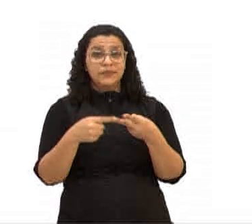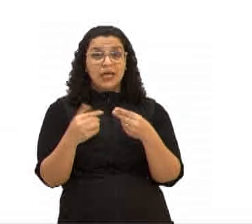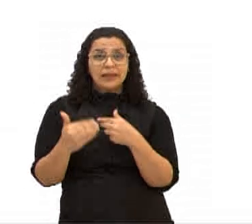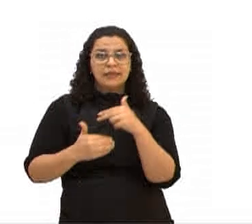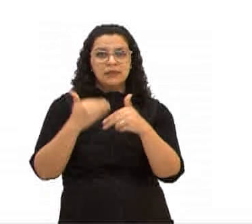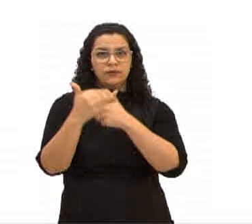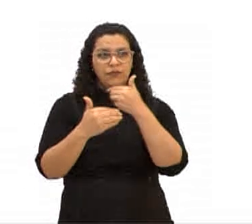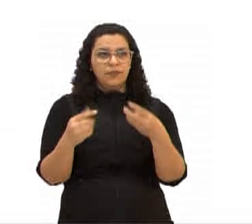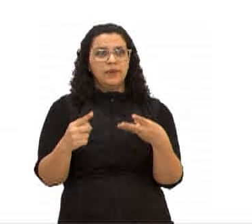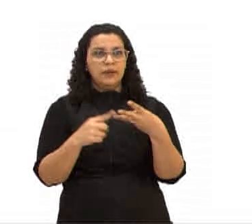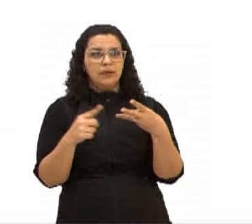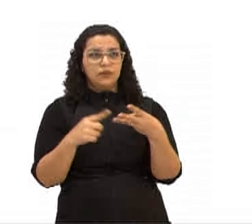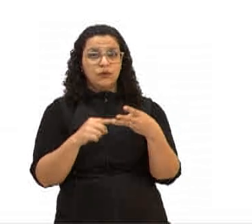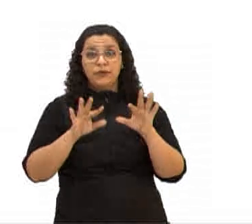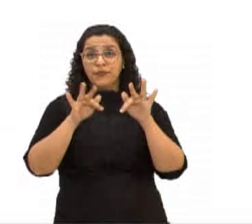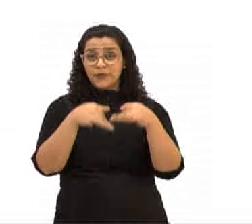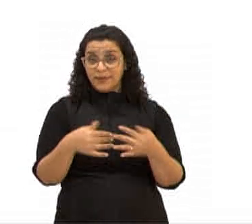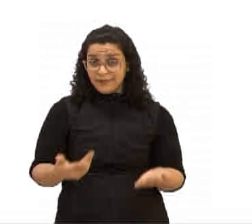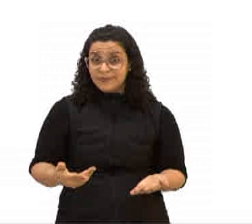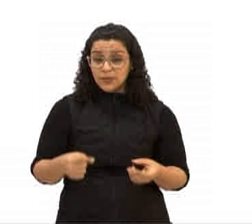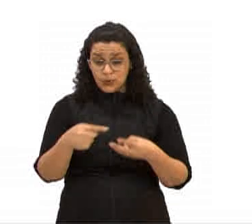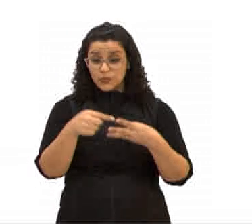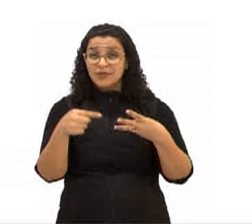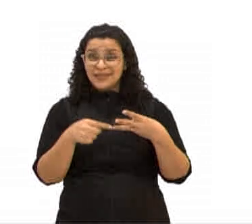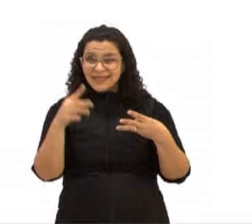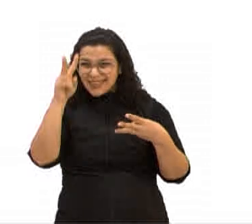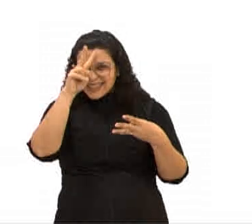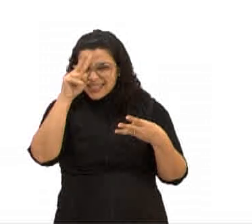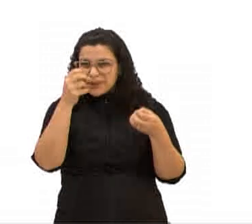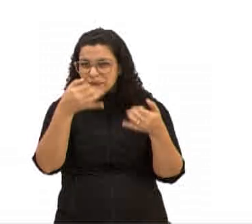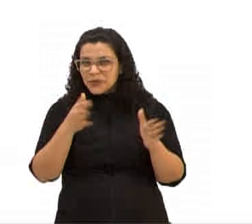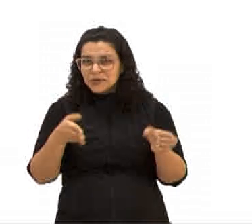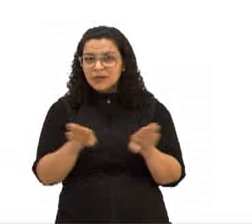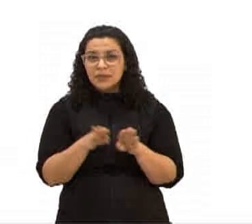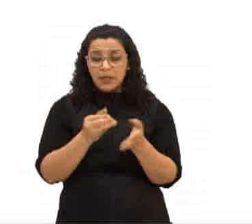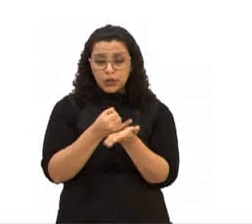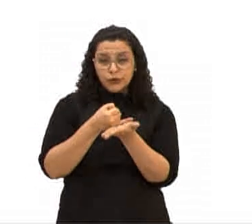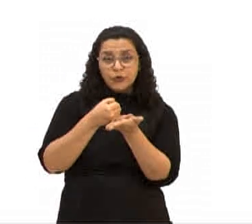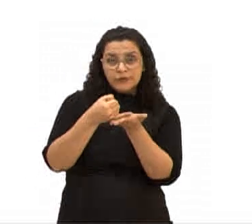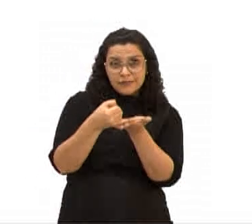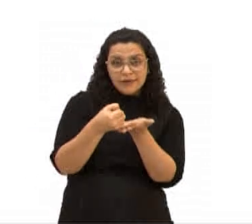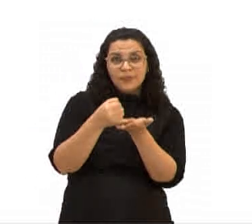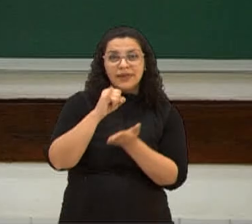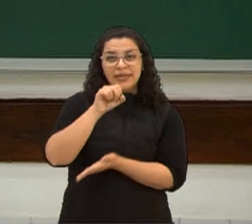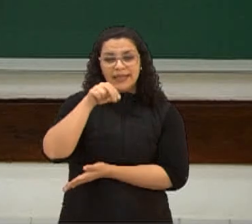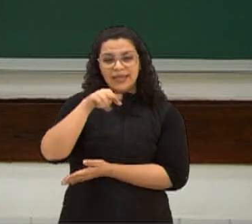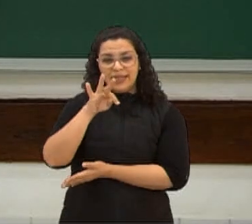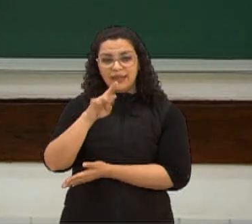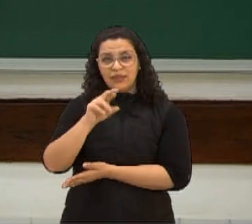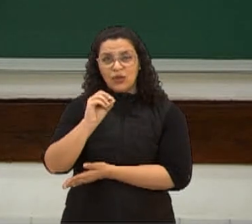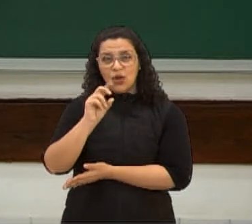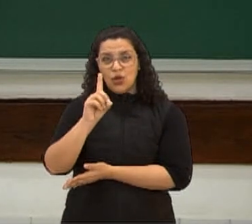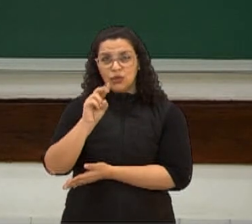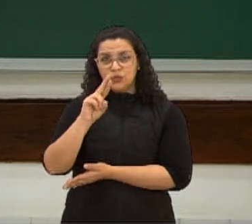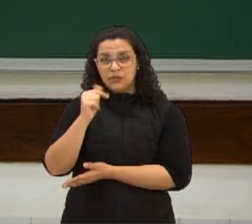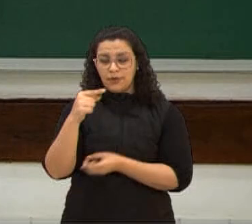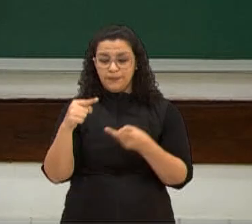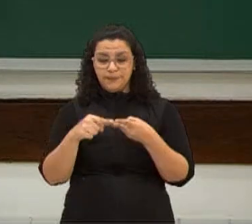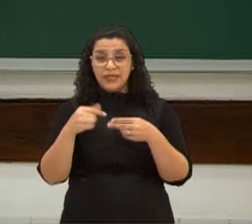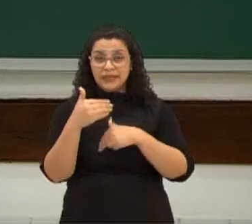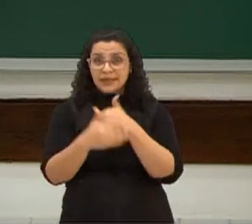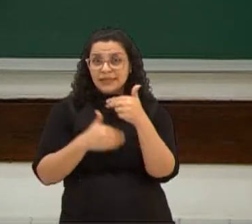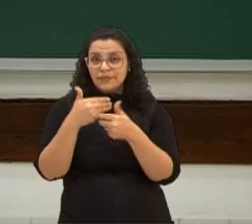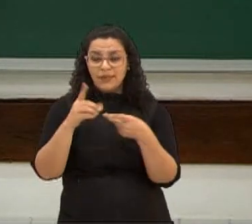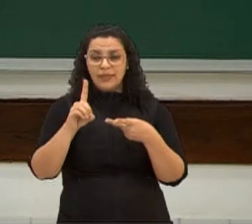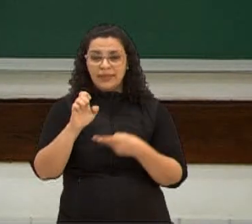introdução, desenvolvimento e conclusão. Quando eu falo introdução, desenvolvimento e conclusão, nós não estamos falando de